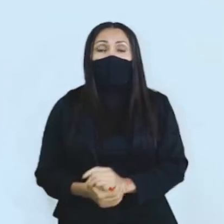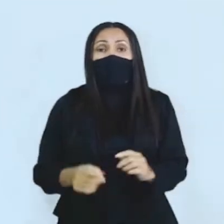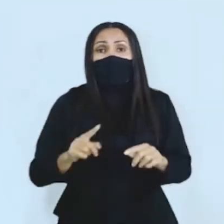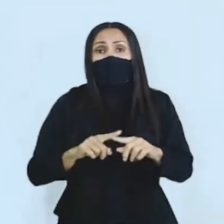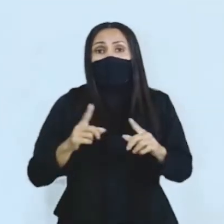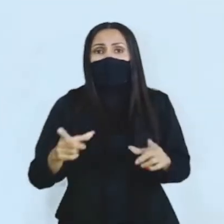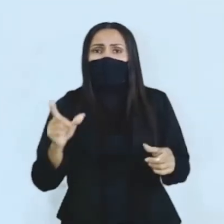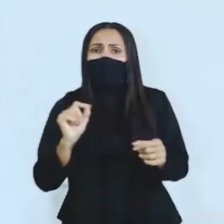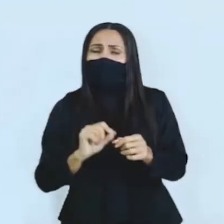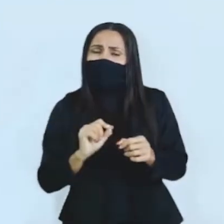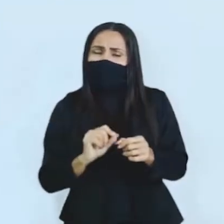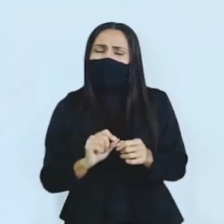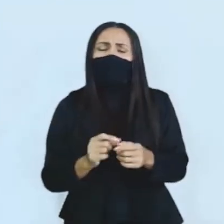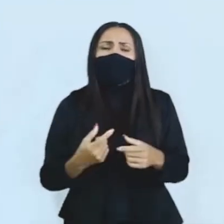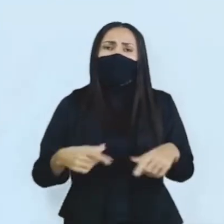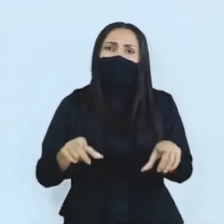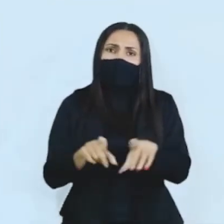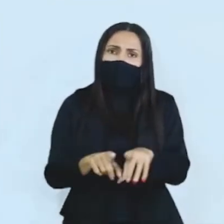fazer a mesma coisa